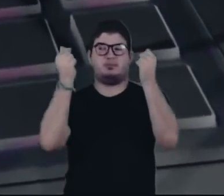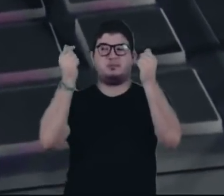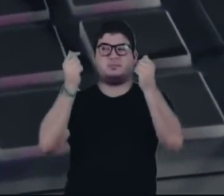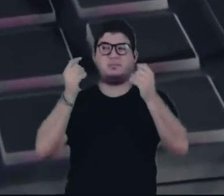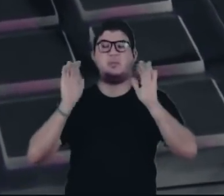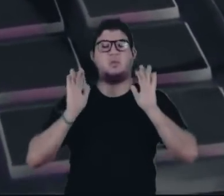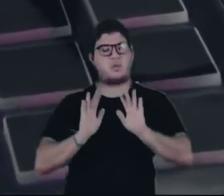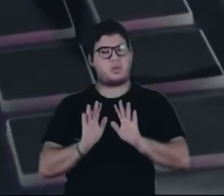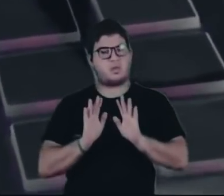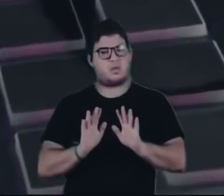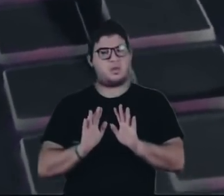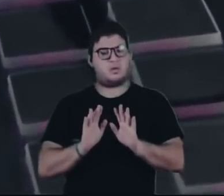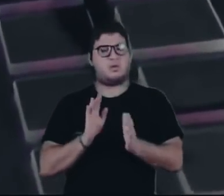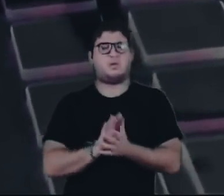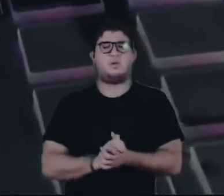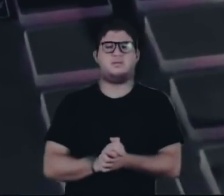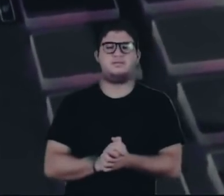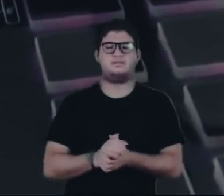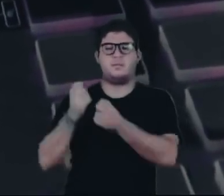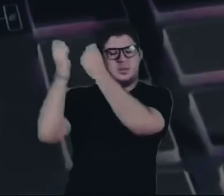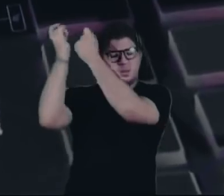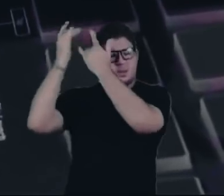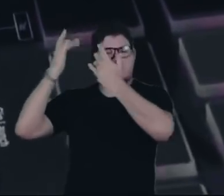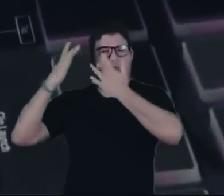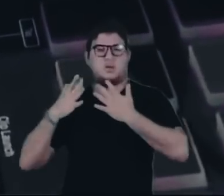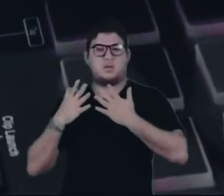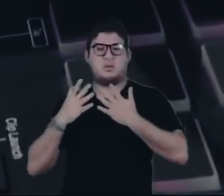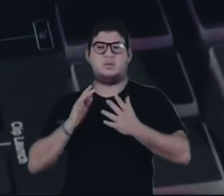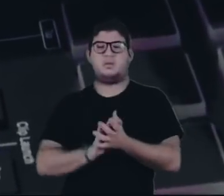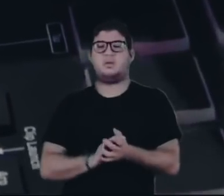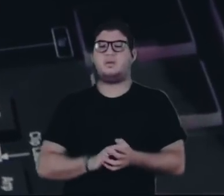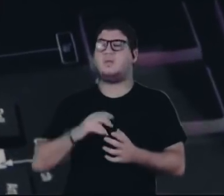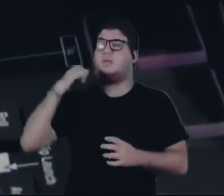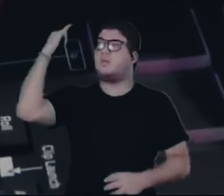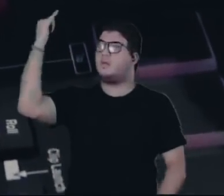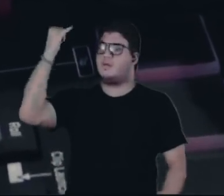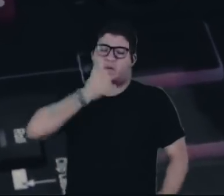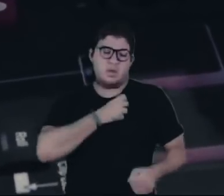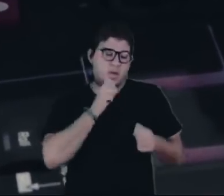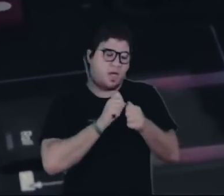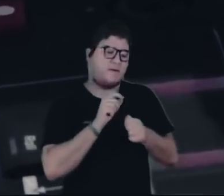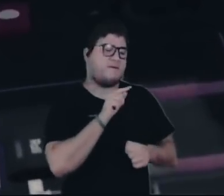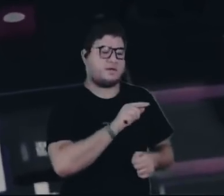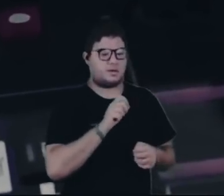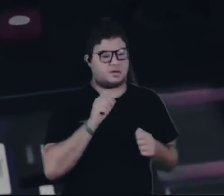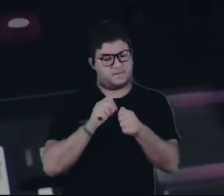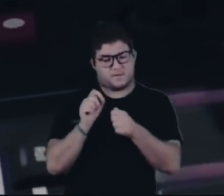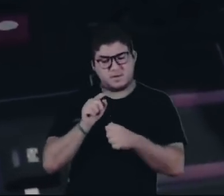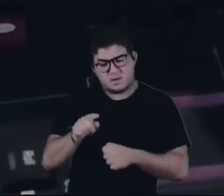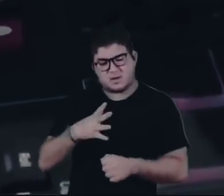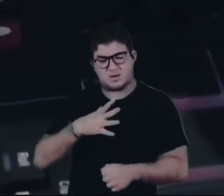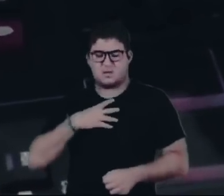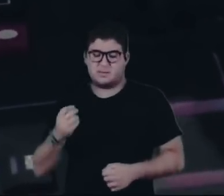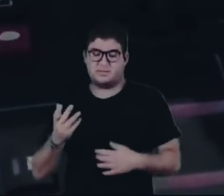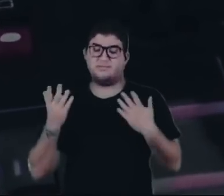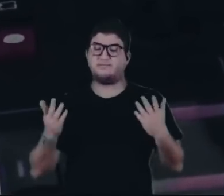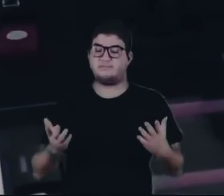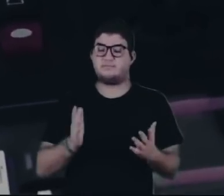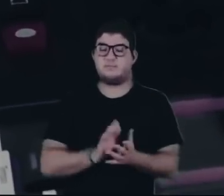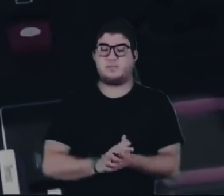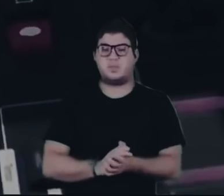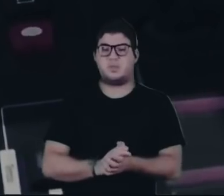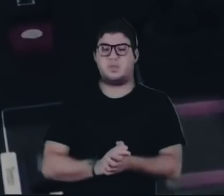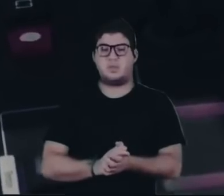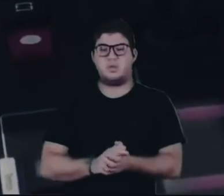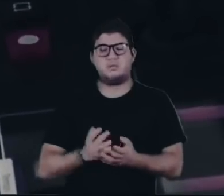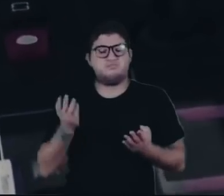ei, recursos que o Senhor tem nos dado, e muitas vezes ele fala: faz isso, filho, faz isso, filha, ei,